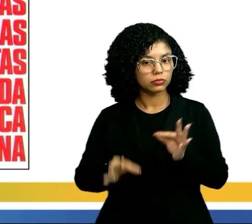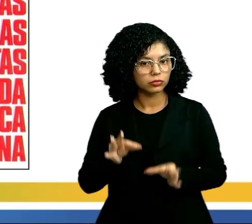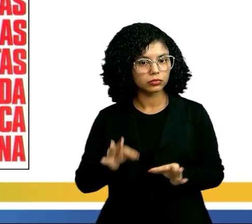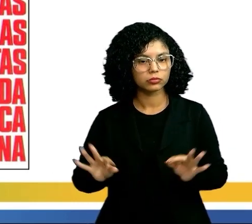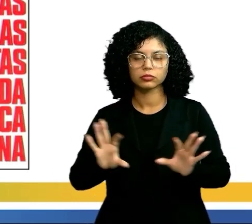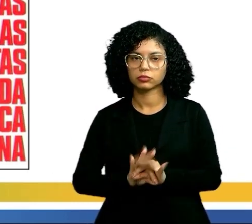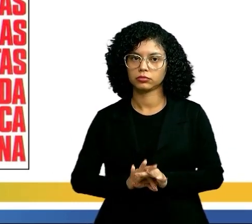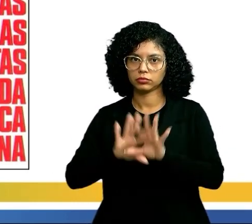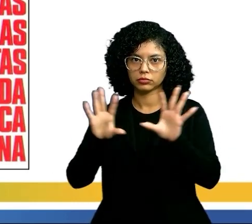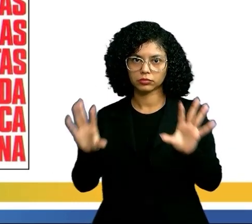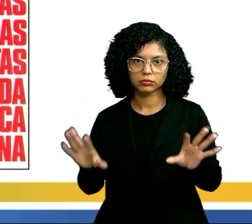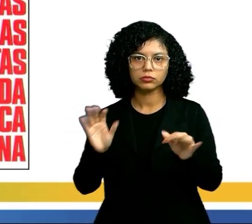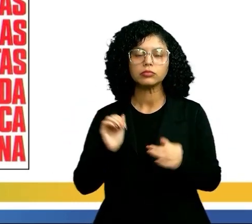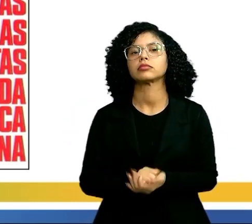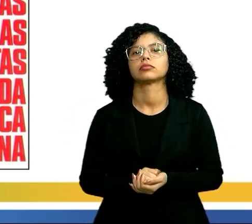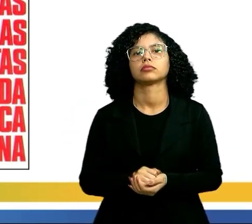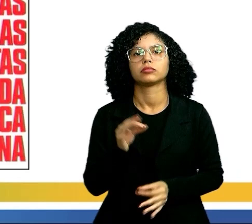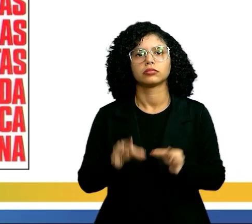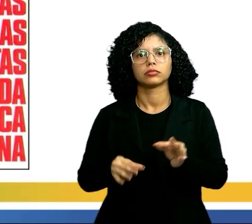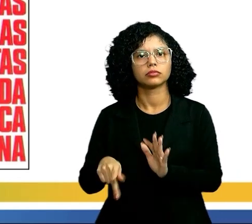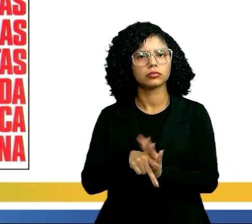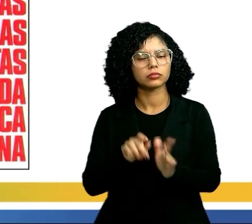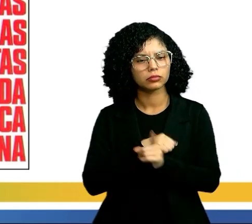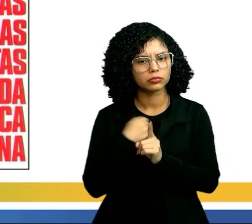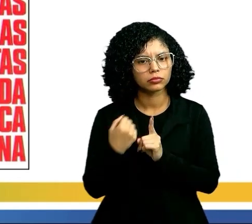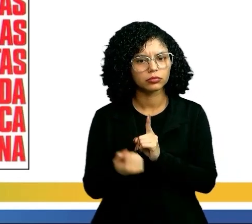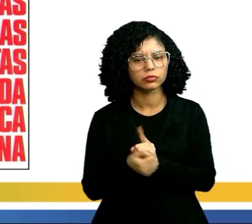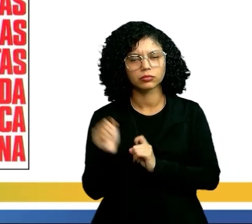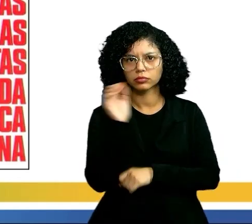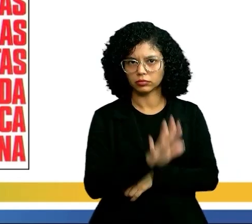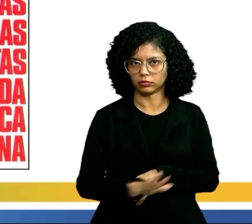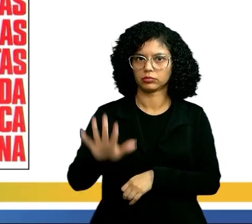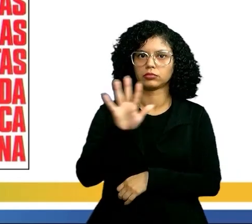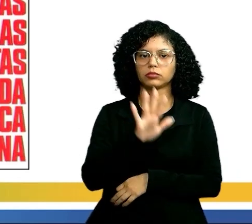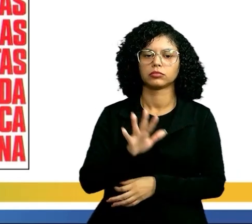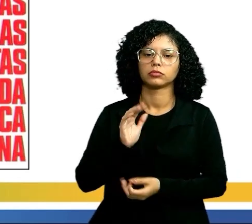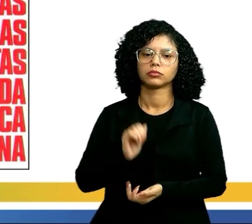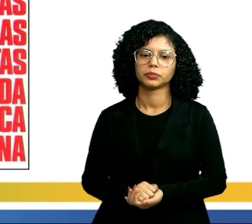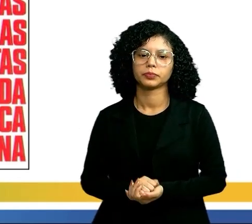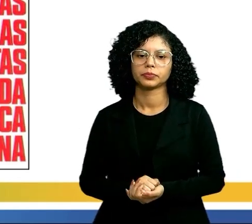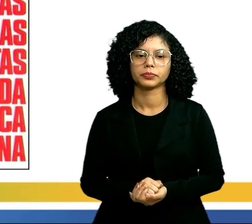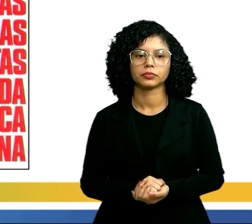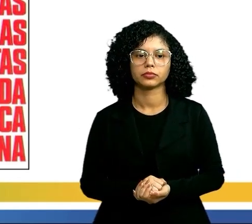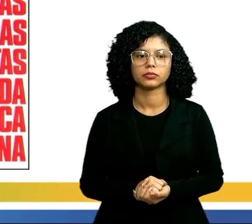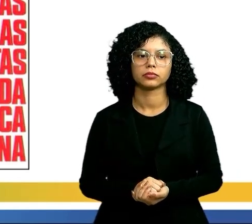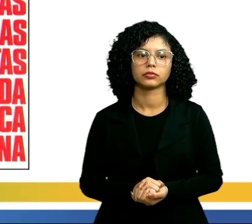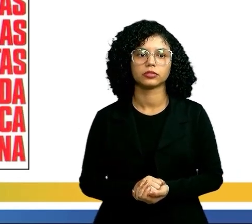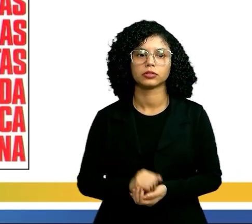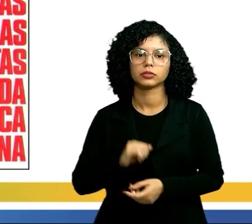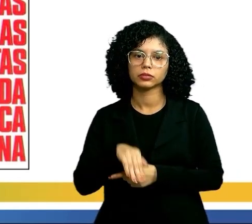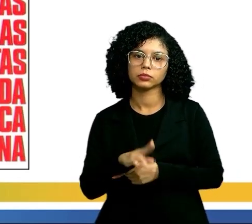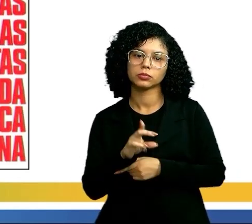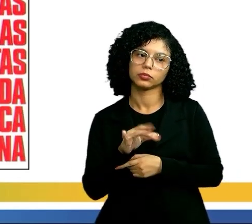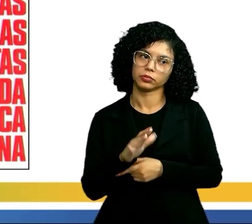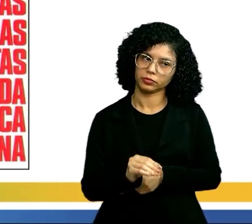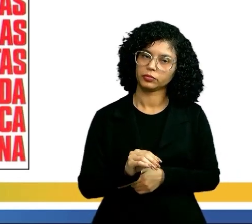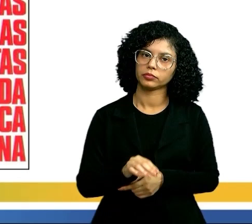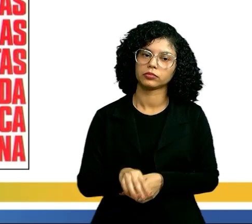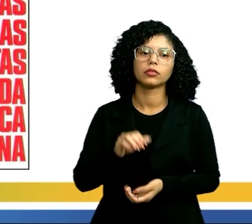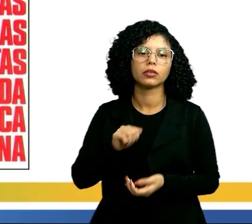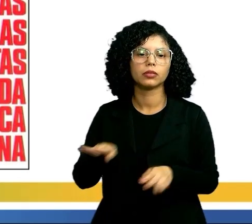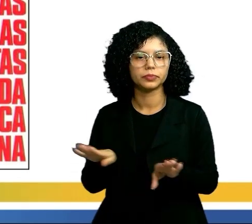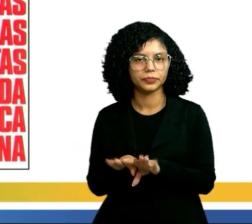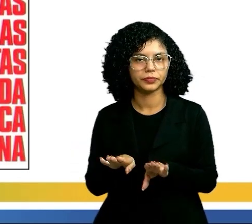por liberdade, por justiça social em geral, tá? Esse monumento e esse